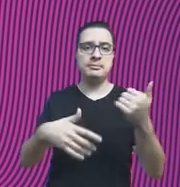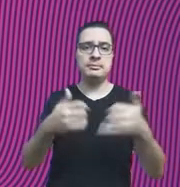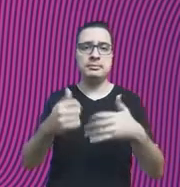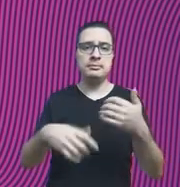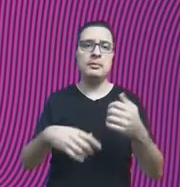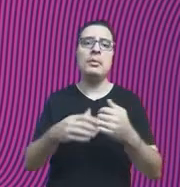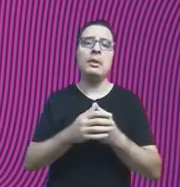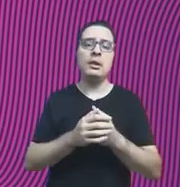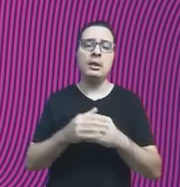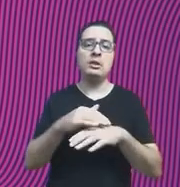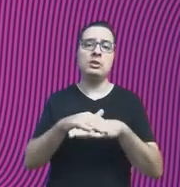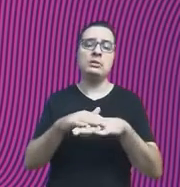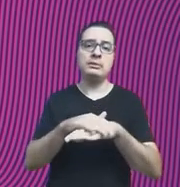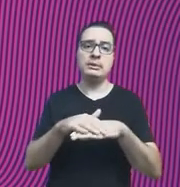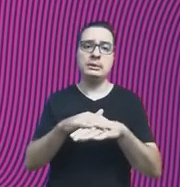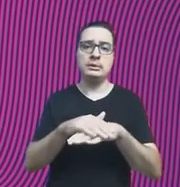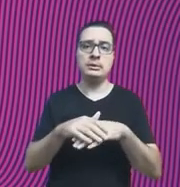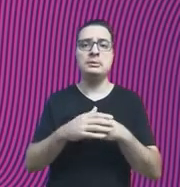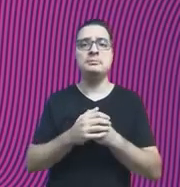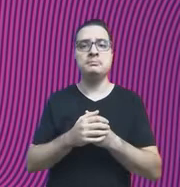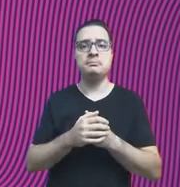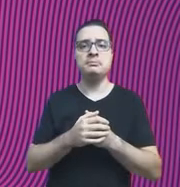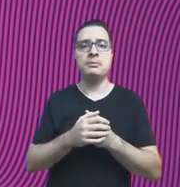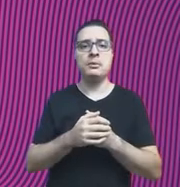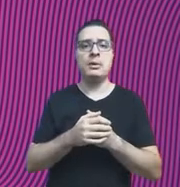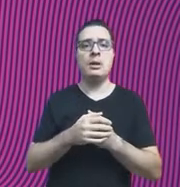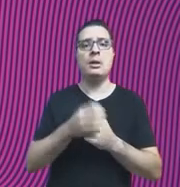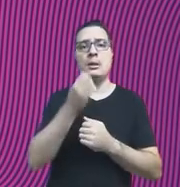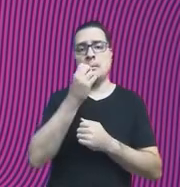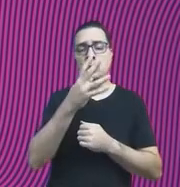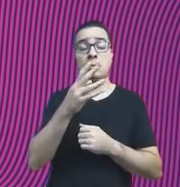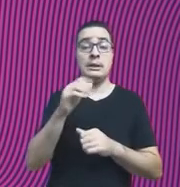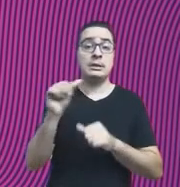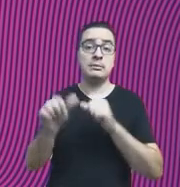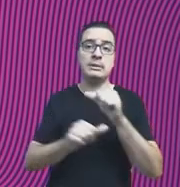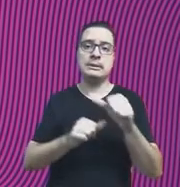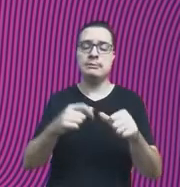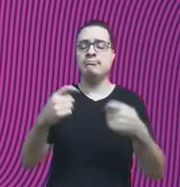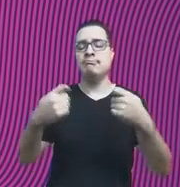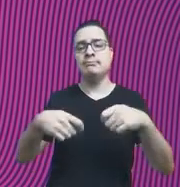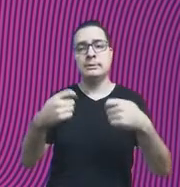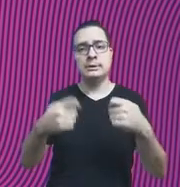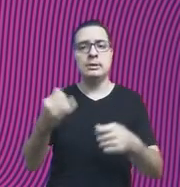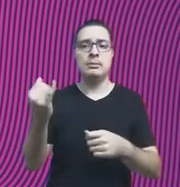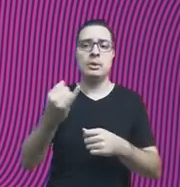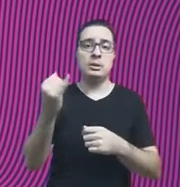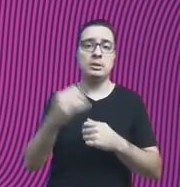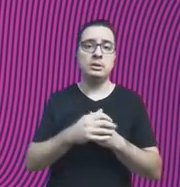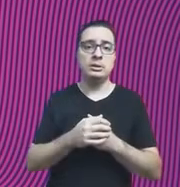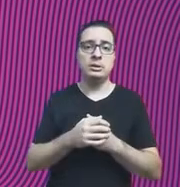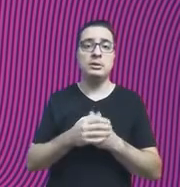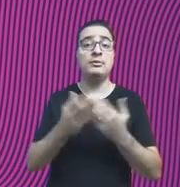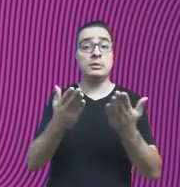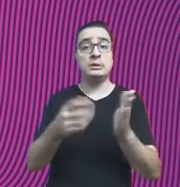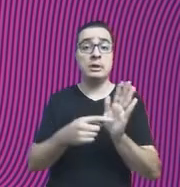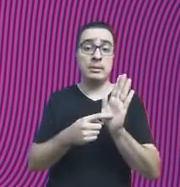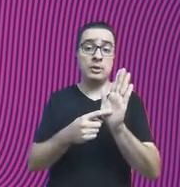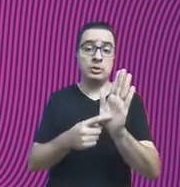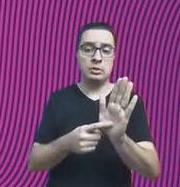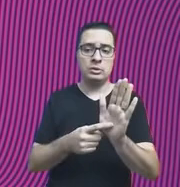algumas vezes sobre isso. É uma transformação essencial. Como você apontou,